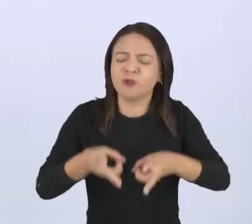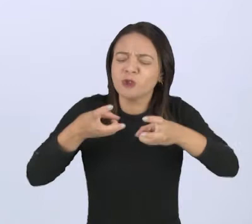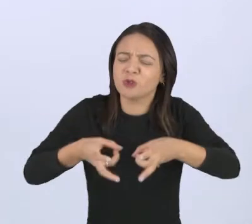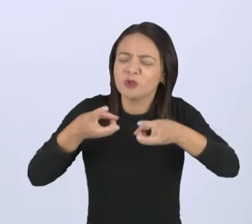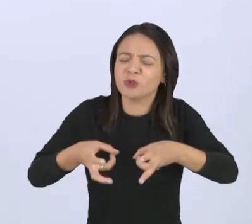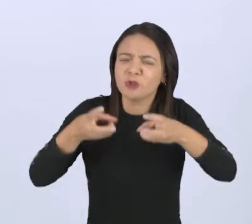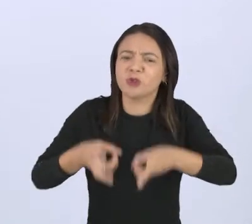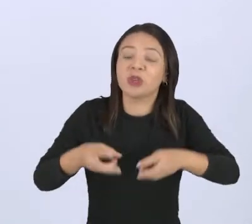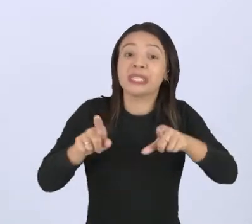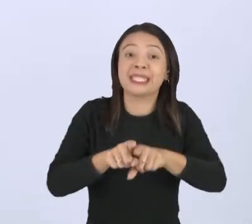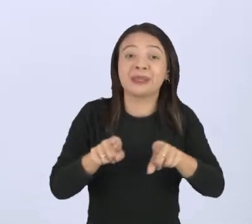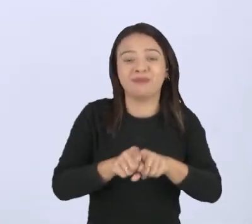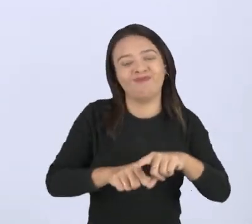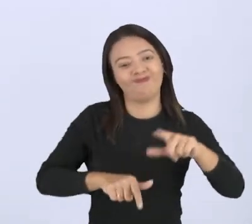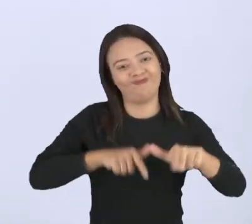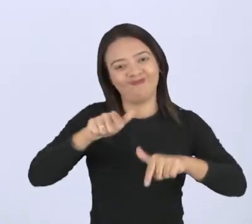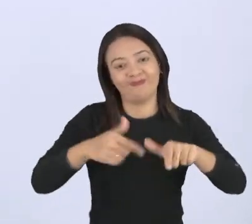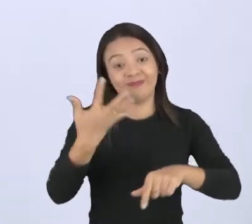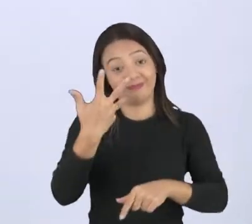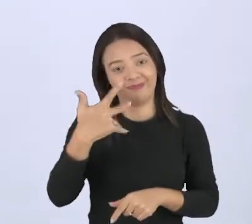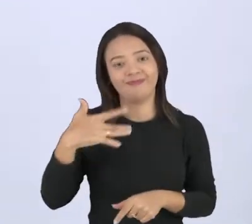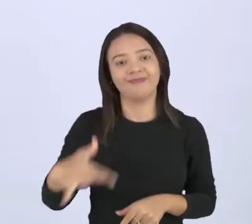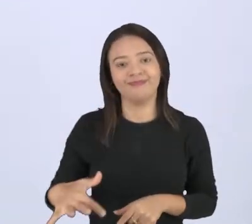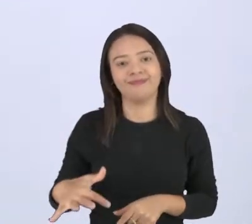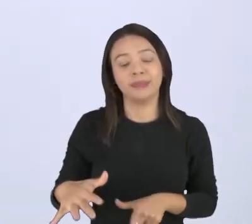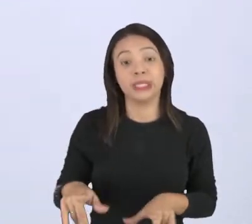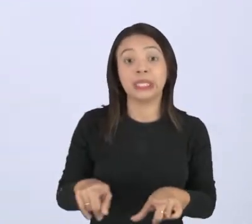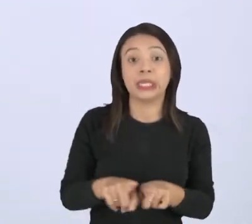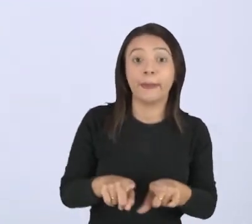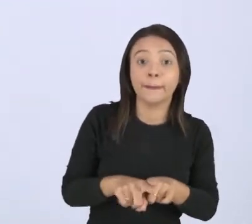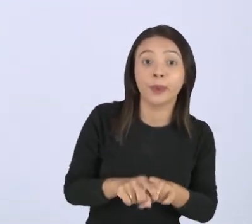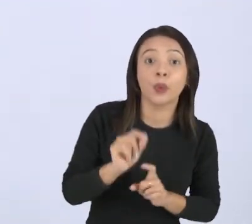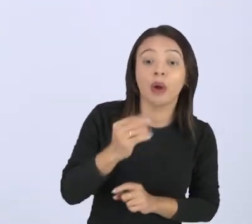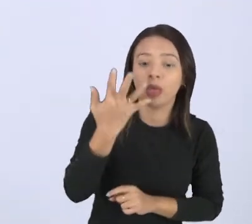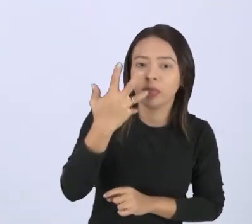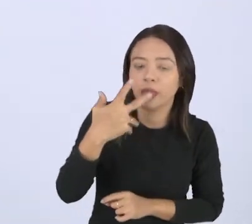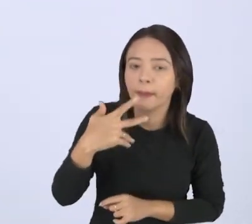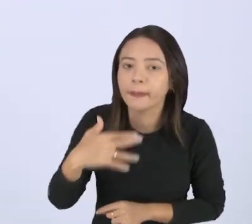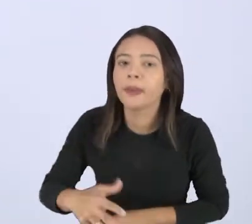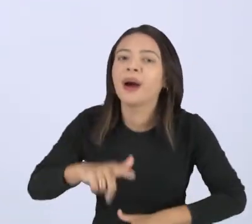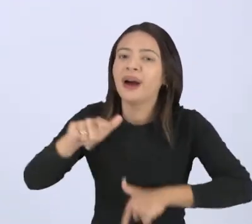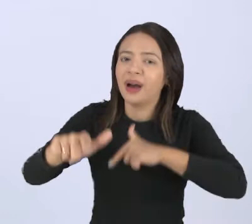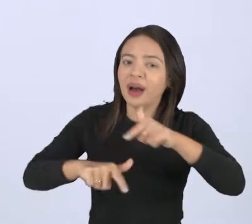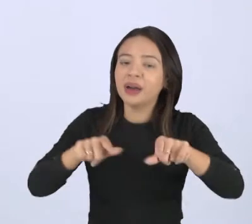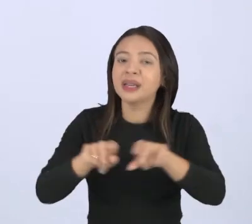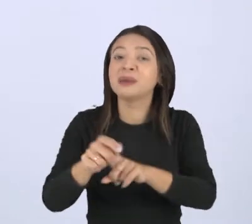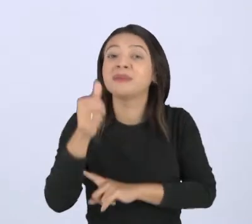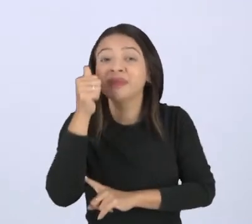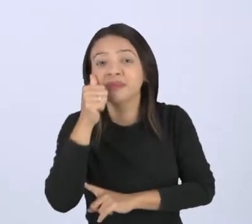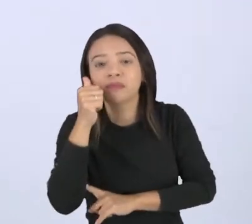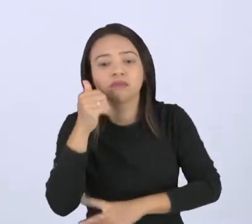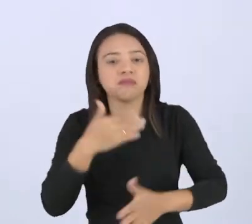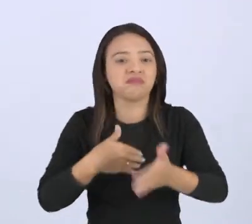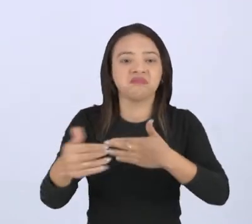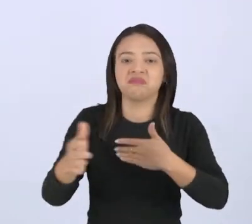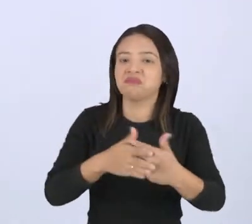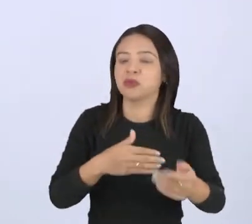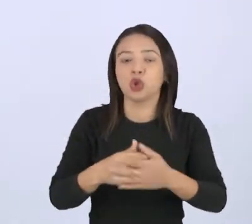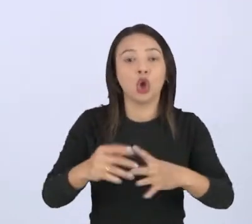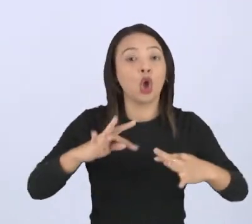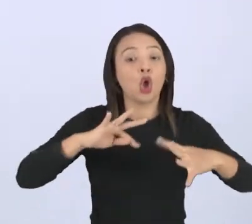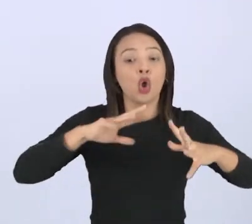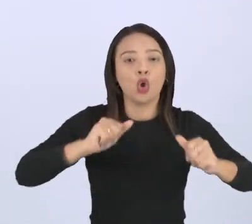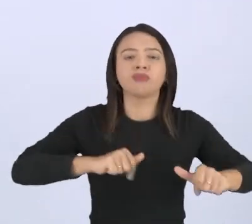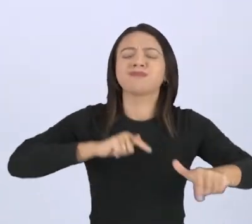do trabalho infantil. Na verdade, tanto o trabalho infantil como o das mulheres aí pouco importava. Todos